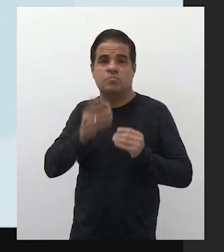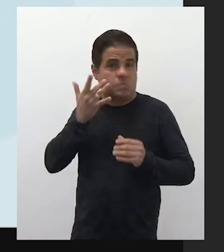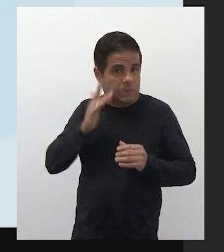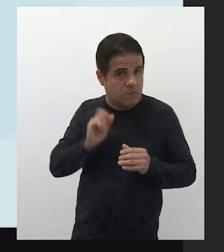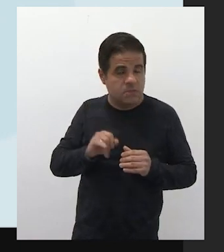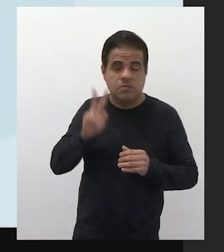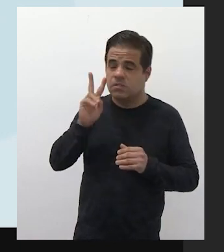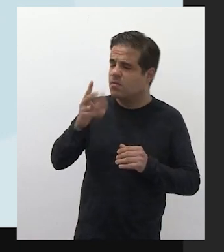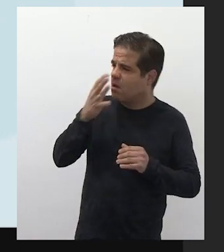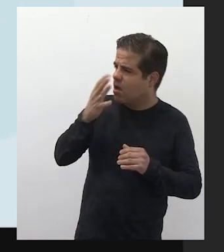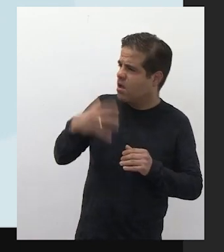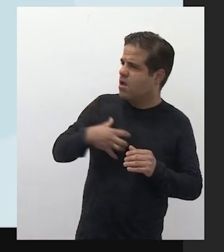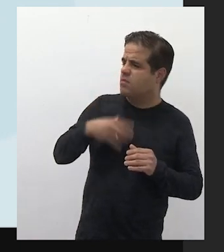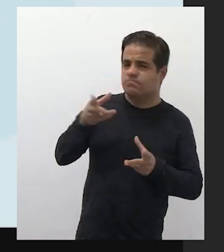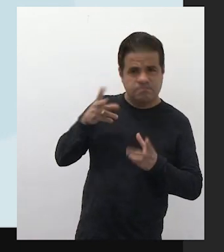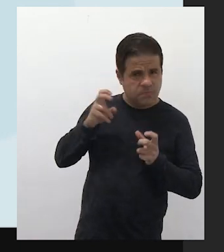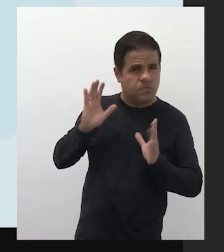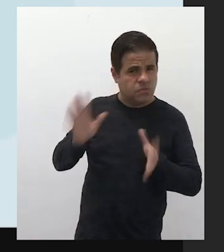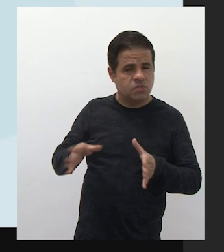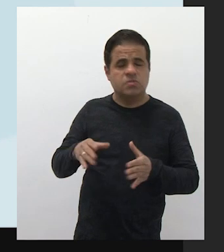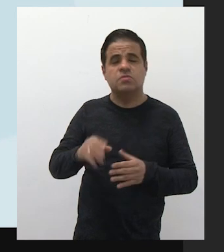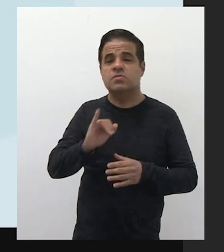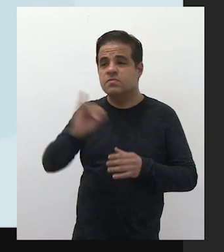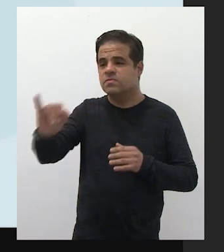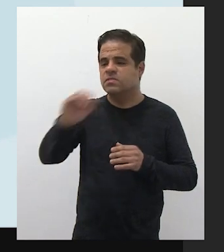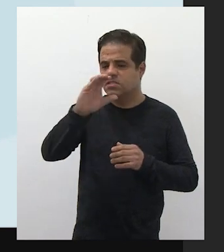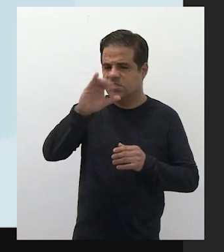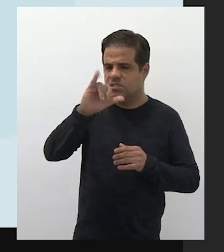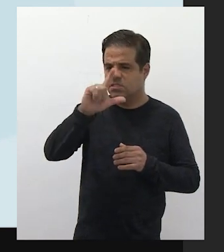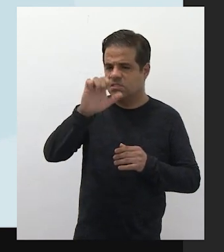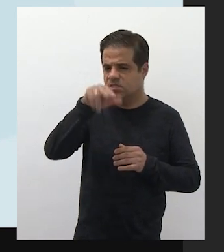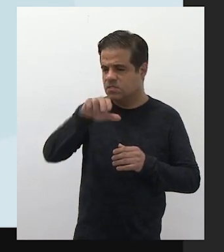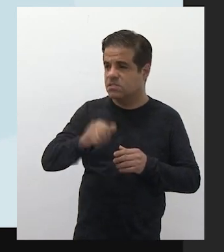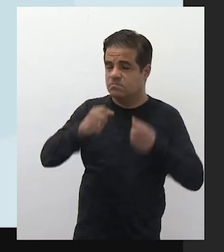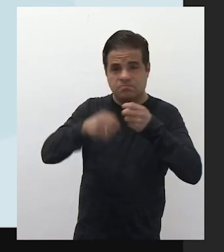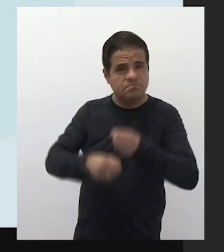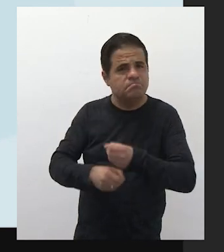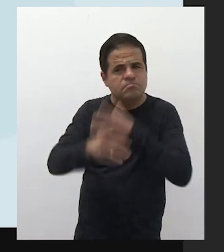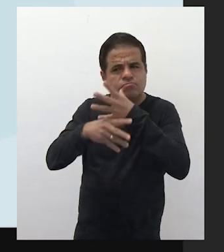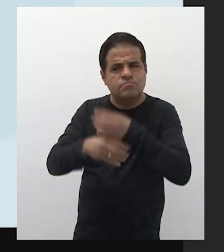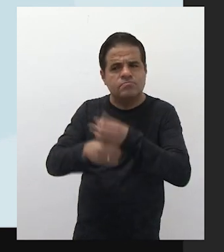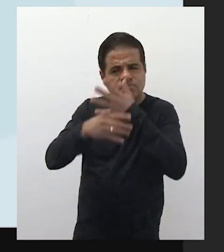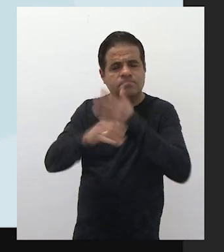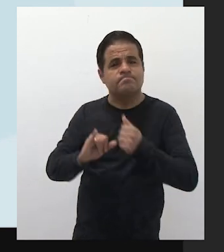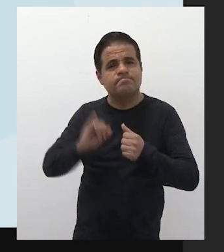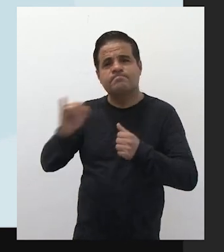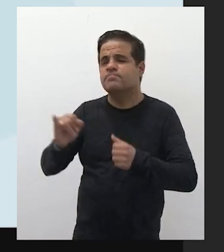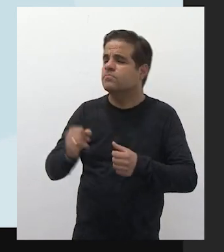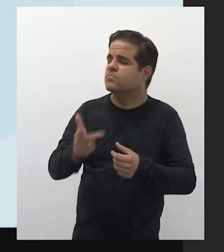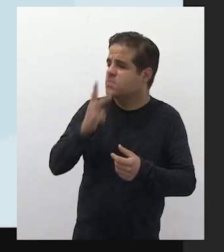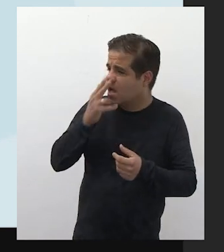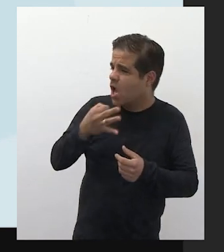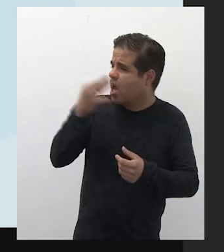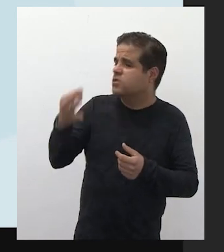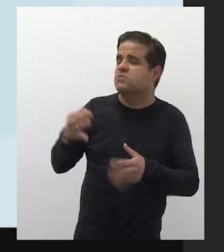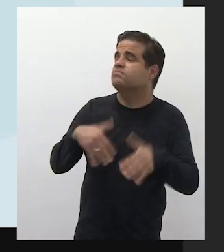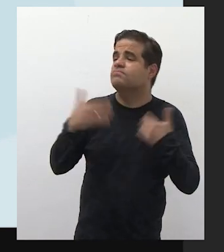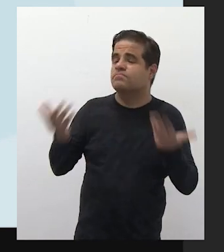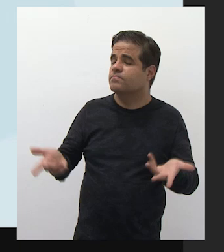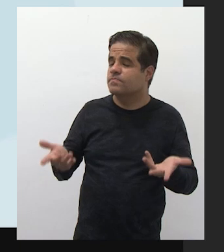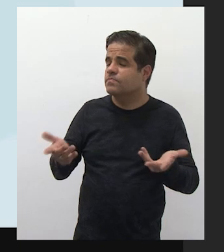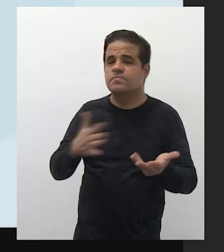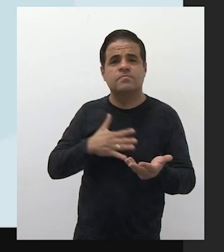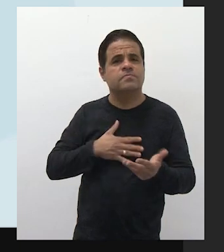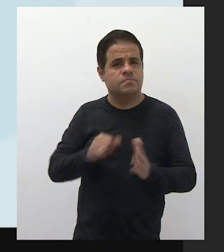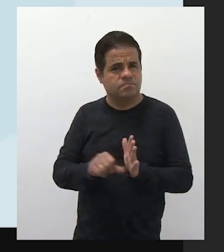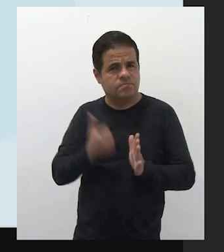essa impressão. Digam aí para a Silene no chat, que ela me conta depois, né, Silene? O que vocês acharam? Mas